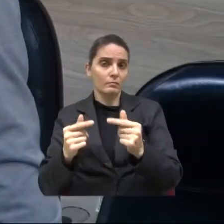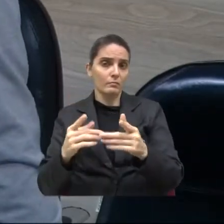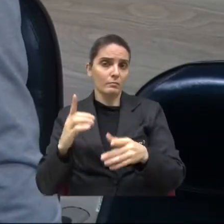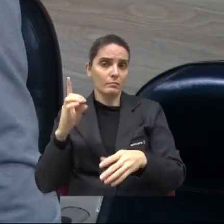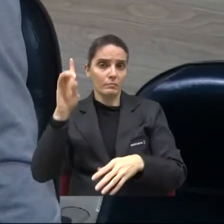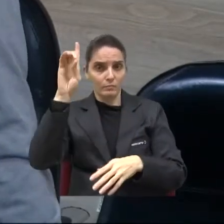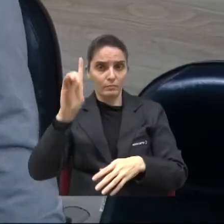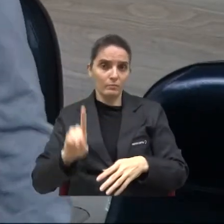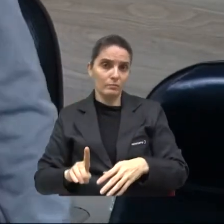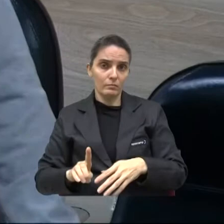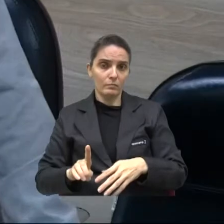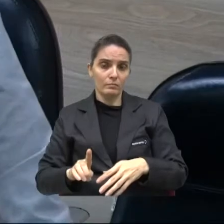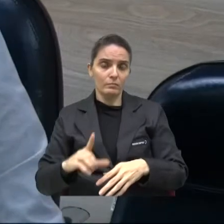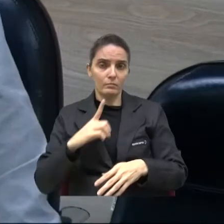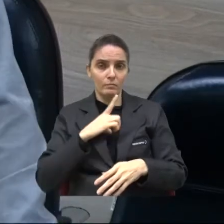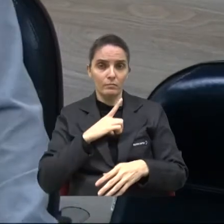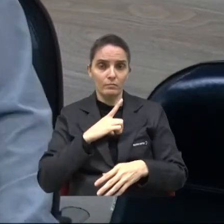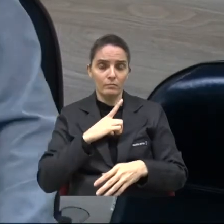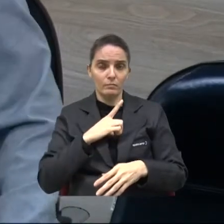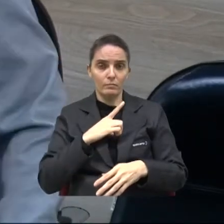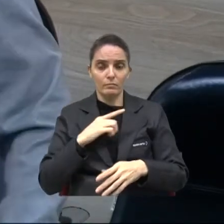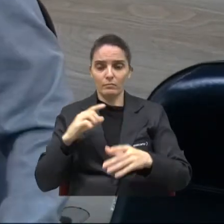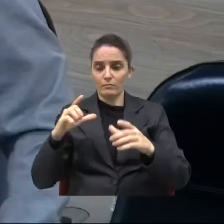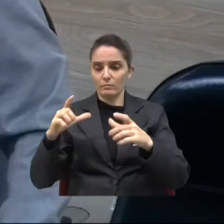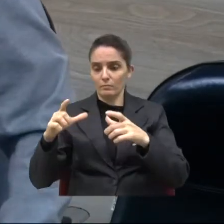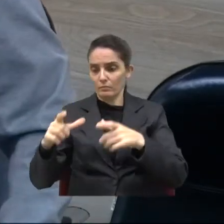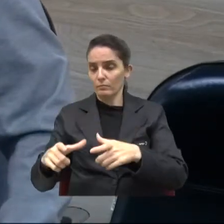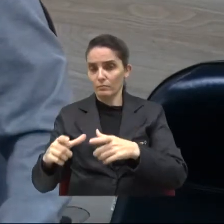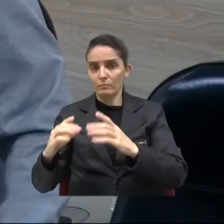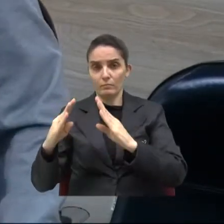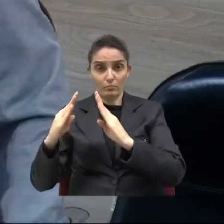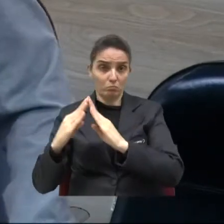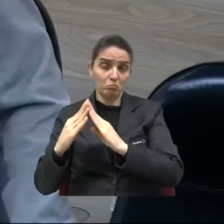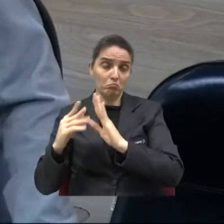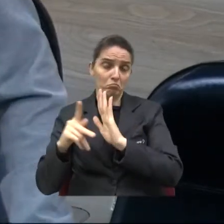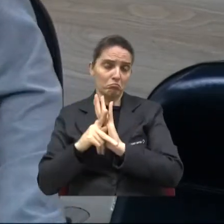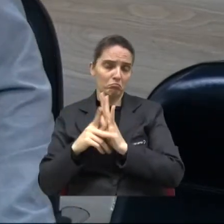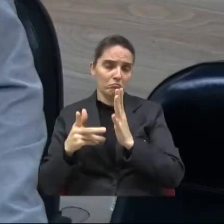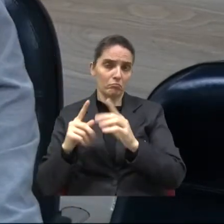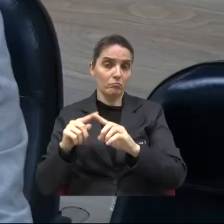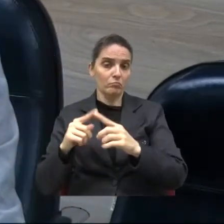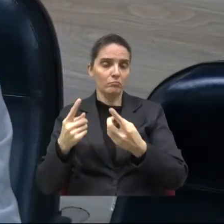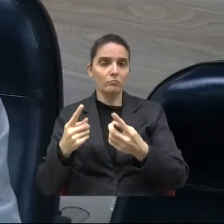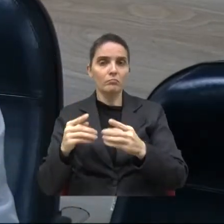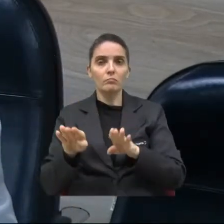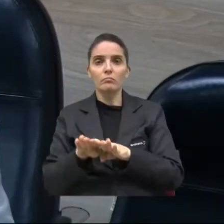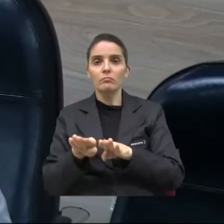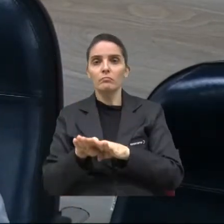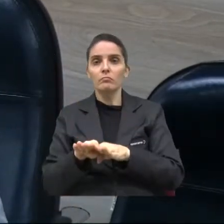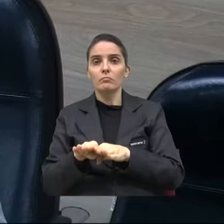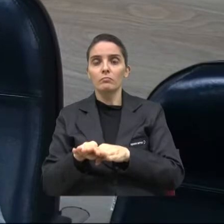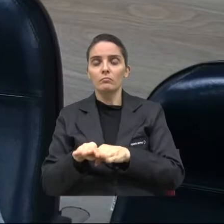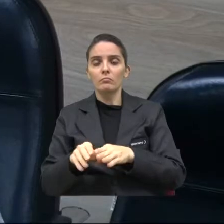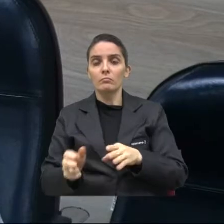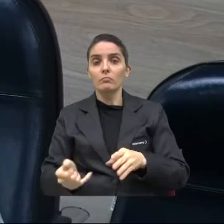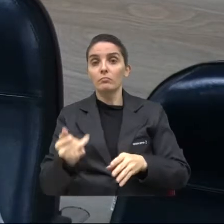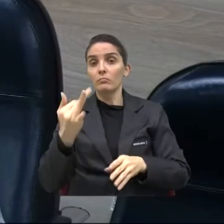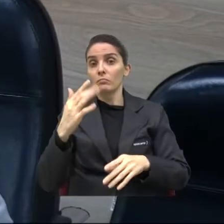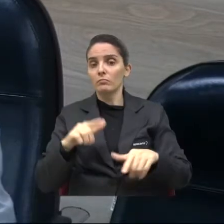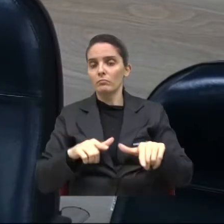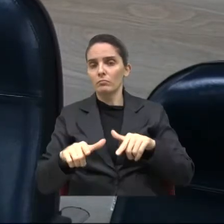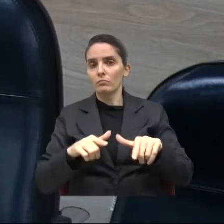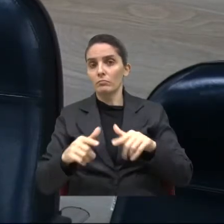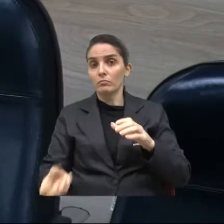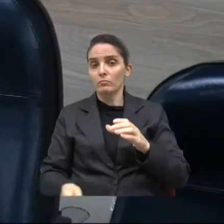o lugar para chamar de seu ou seu lar. Mas o grande número de empregos,